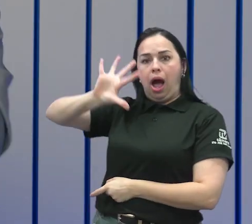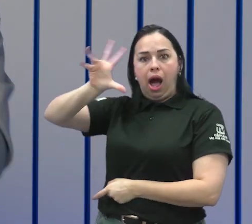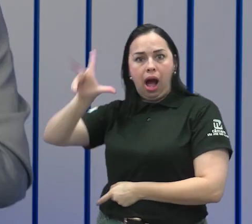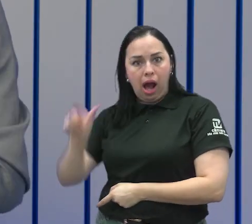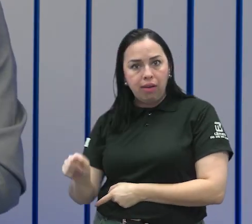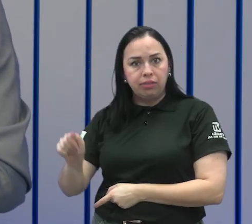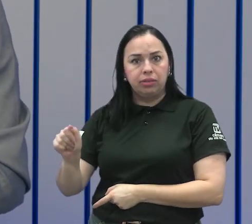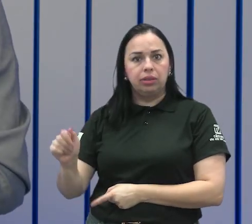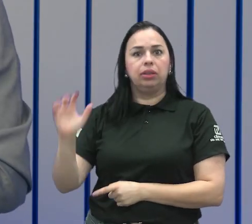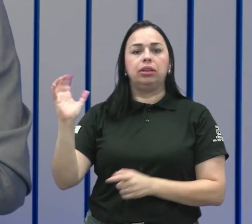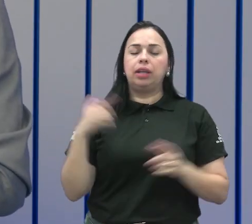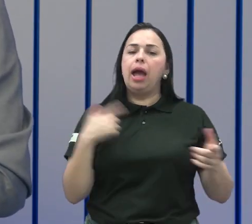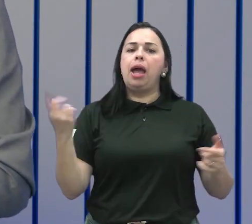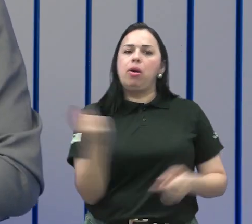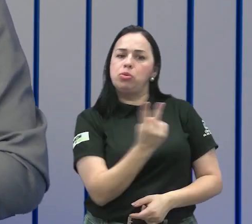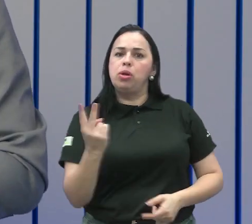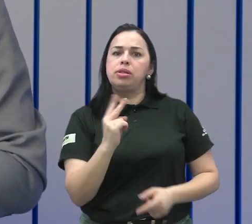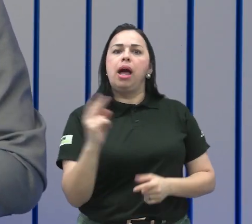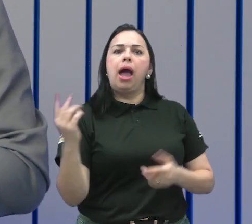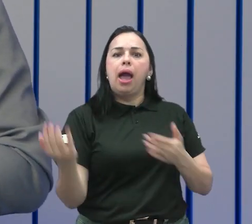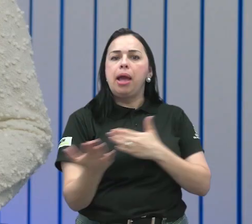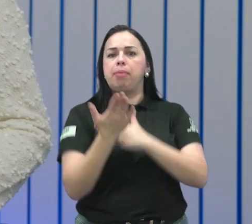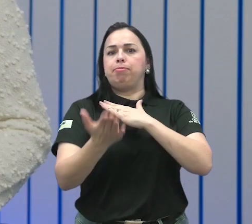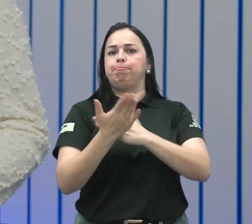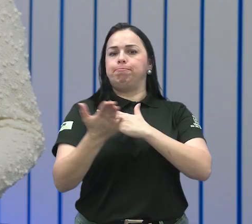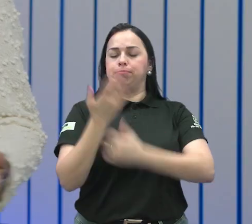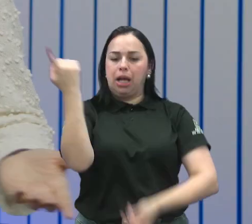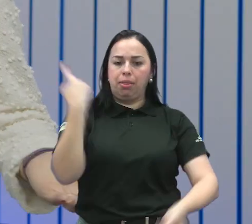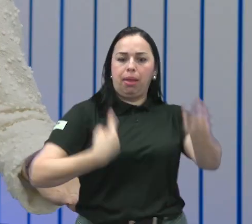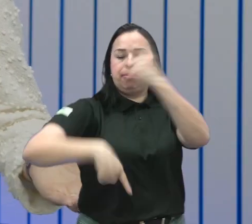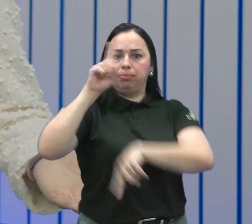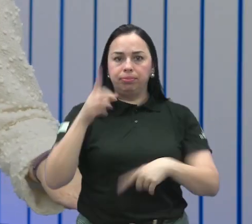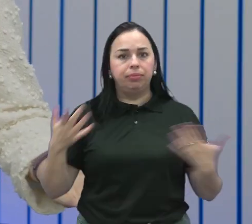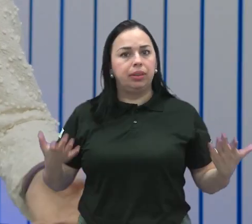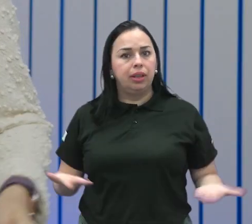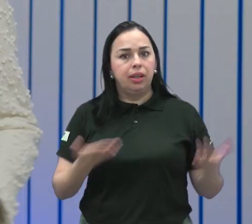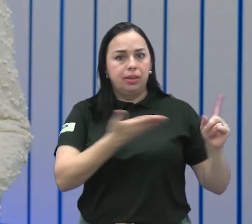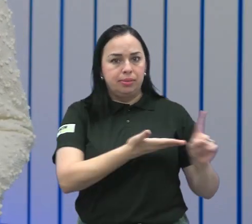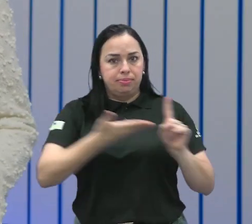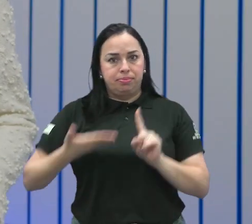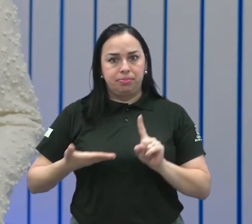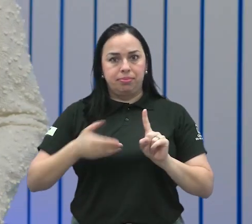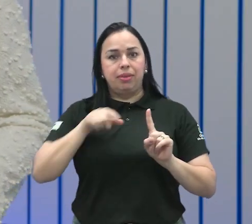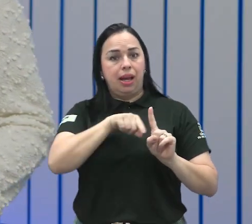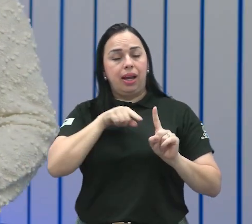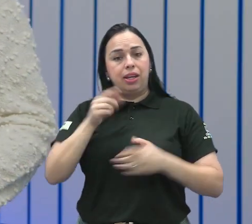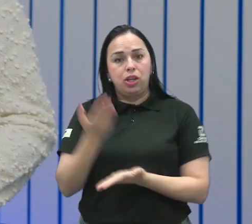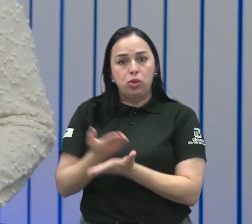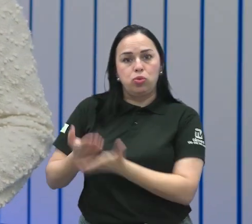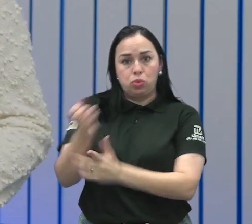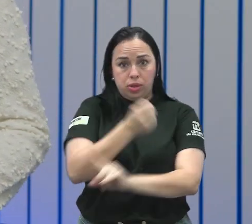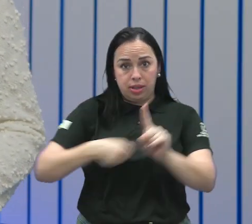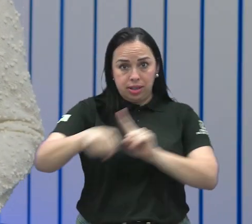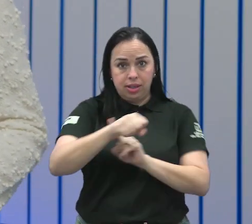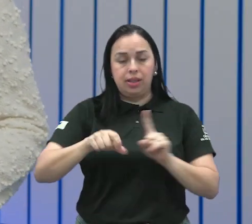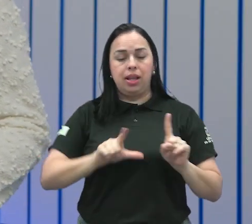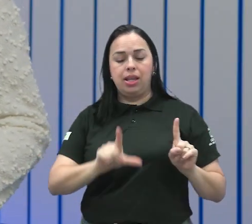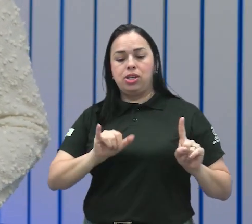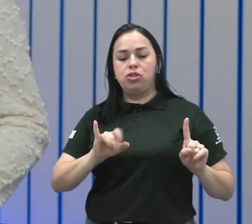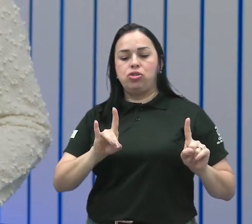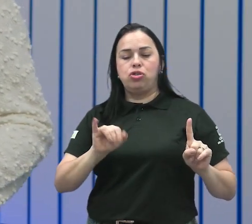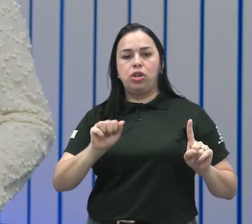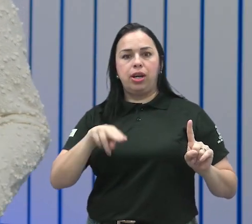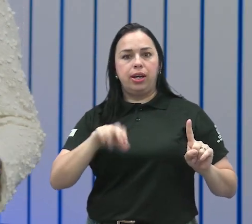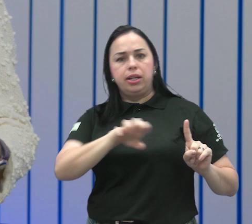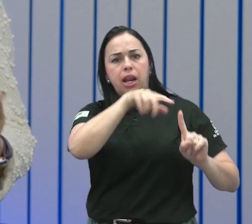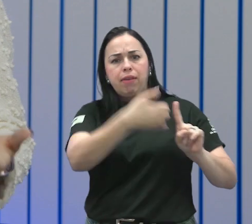são fundamentais para a reconstrução da nossa história. Aqui no estúdio receberemos a socióloga e professora Lidiane